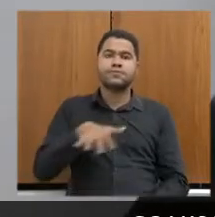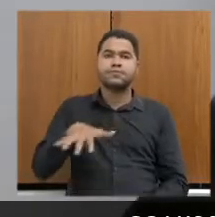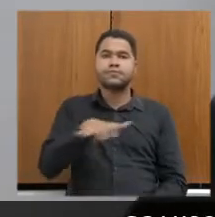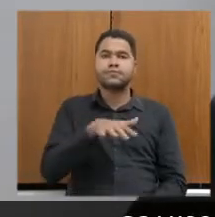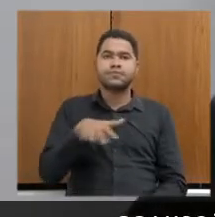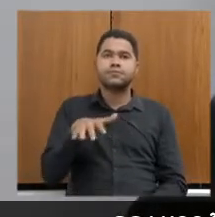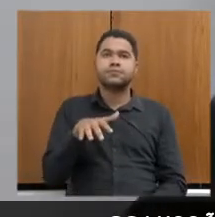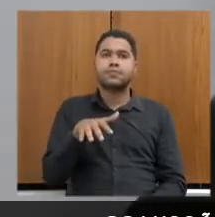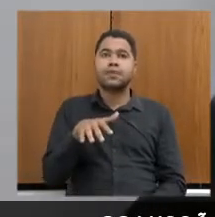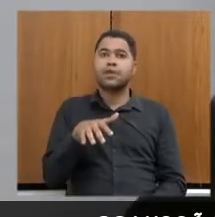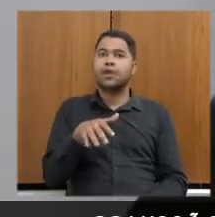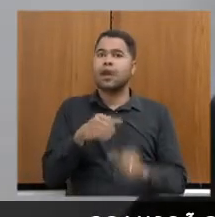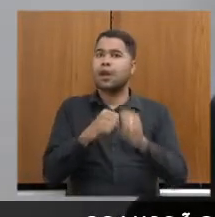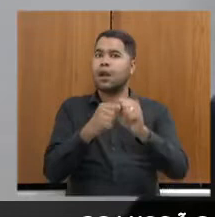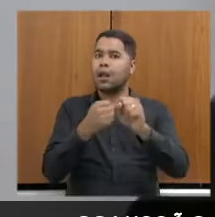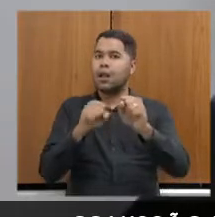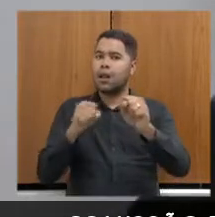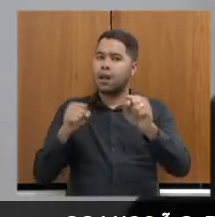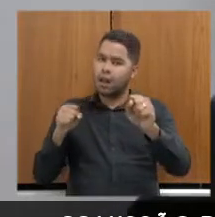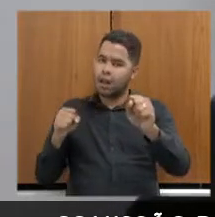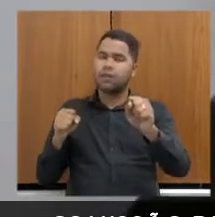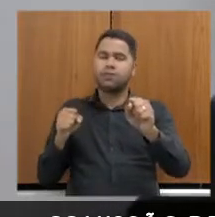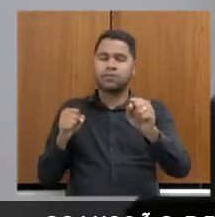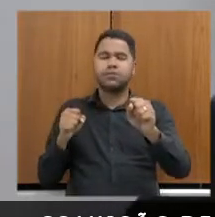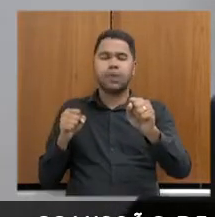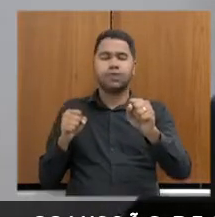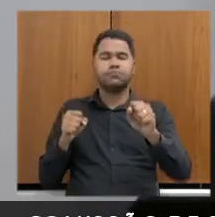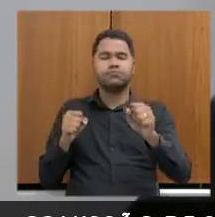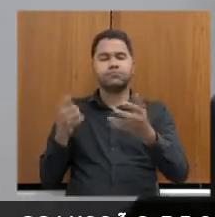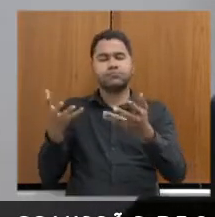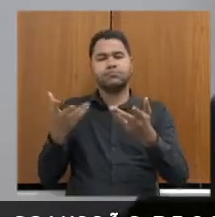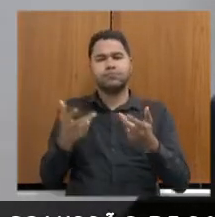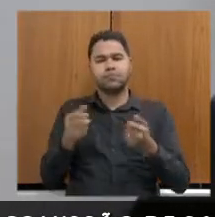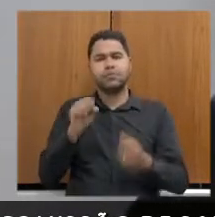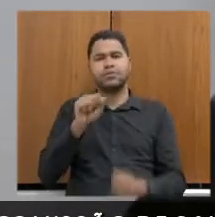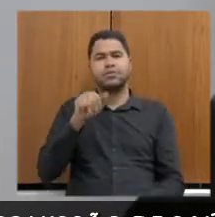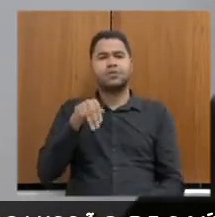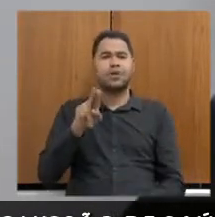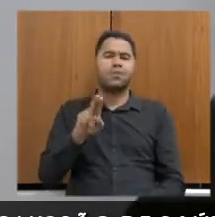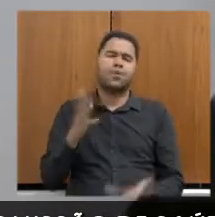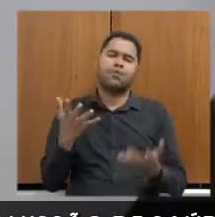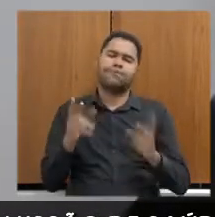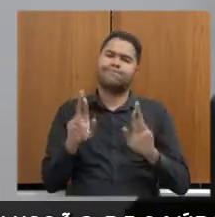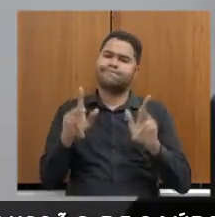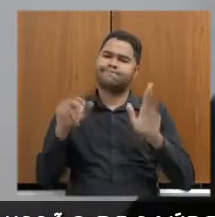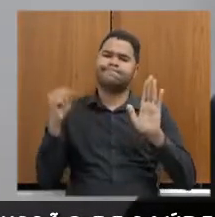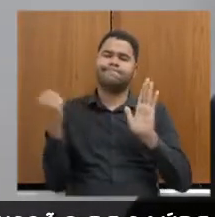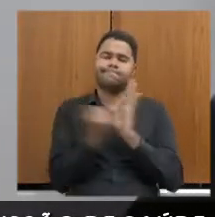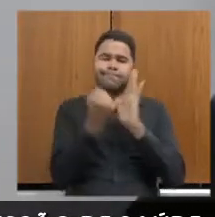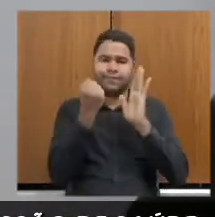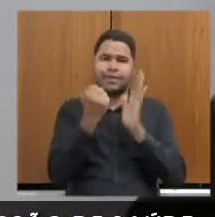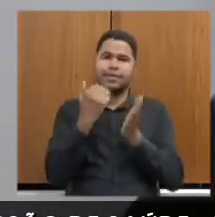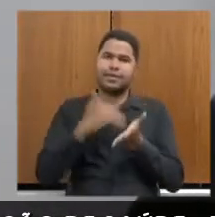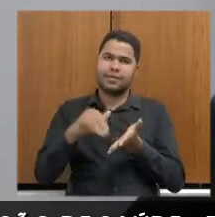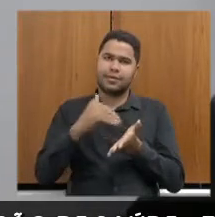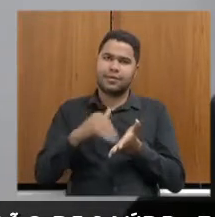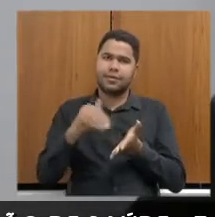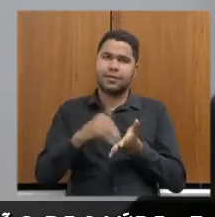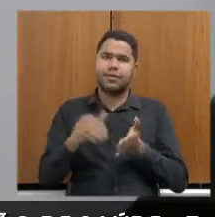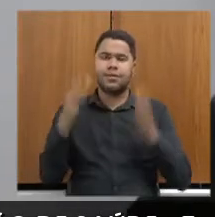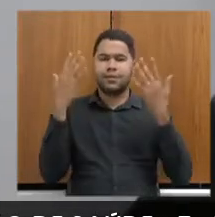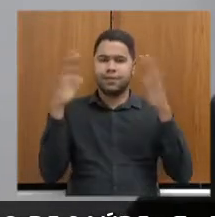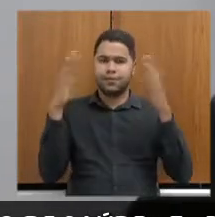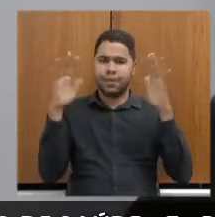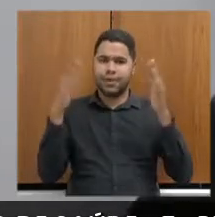que é muito extensa vai ser completamente atendido pelo Samu é uma diferença é o Marco nessa secretaria